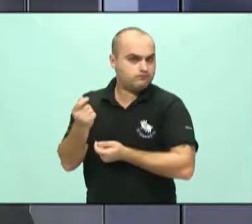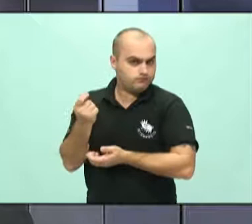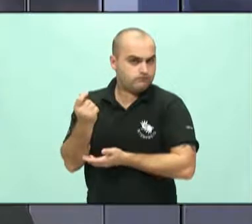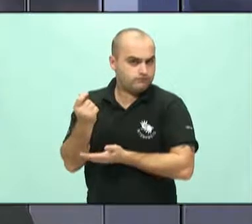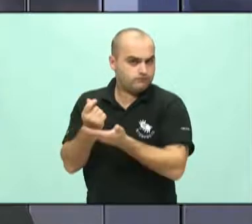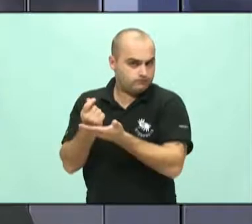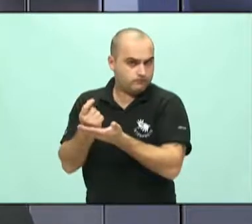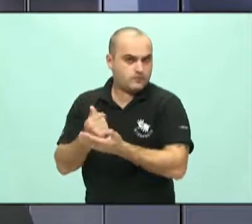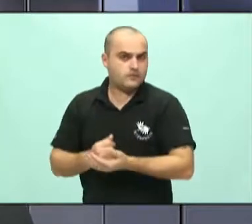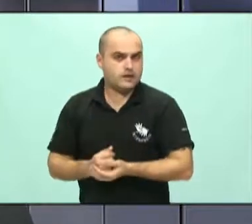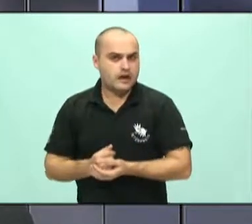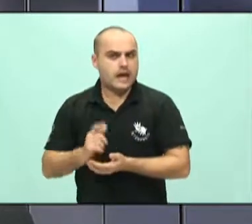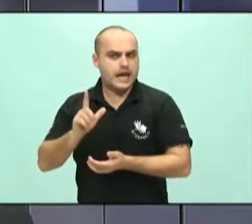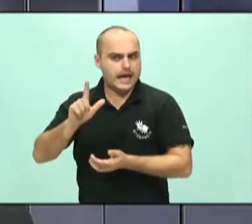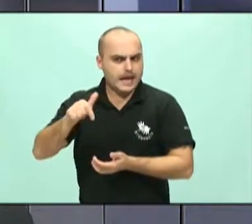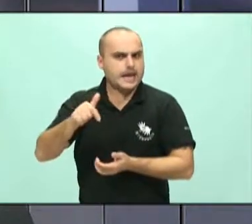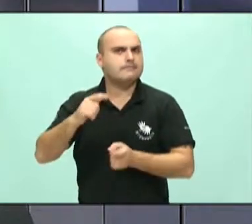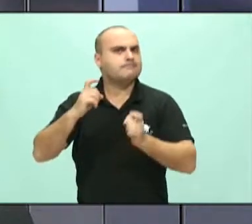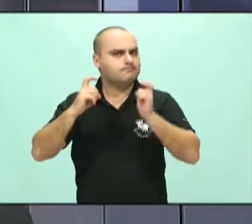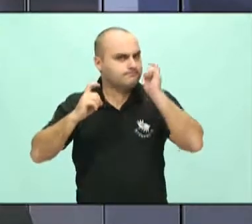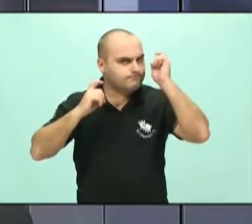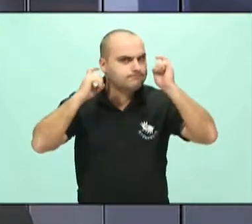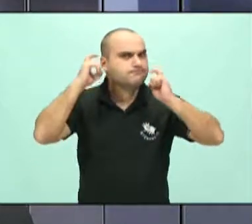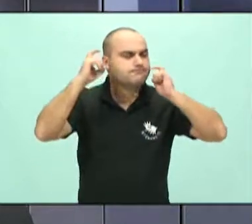é extremamente preocupante, porque